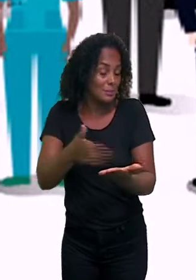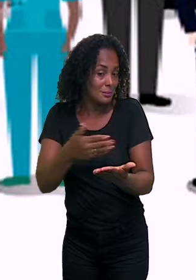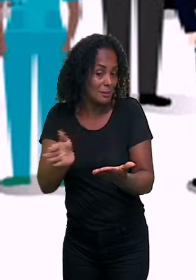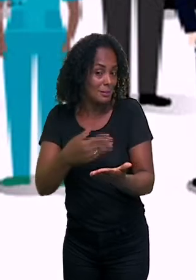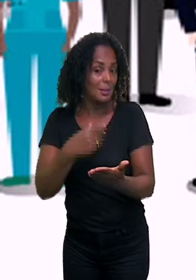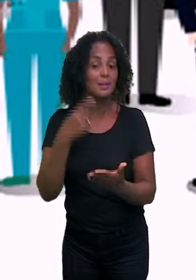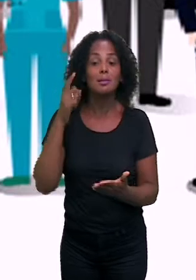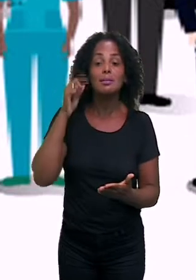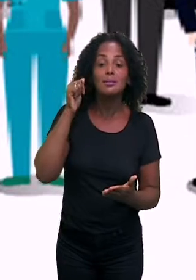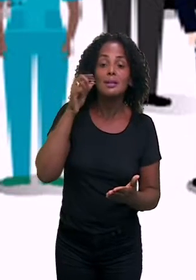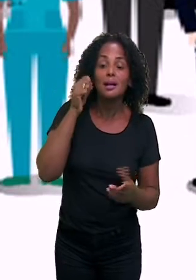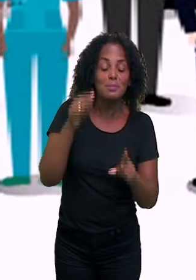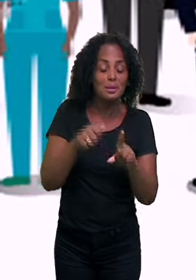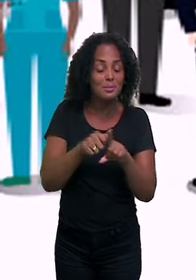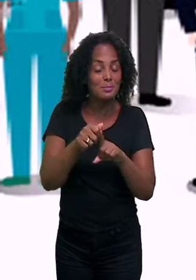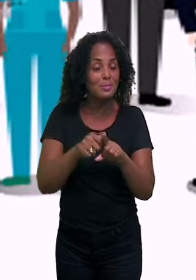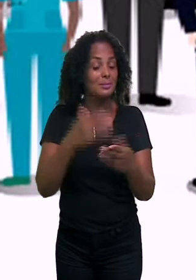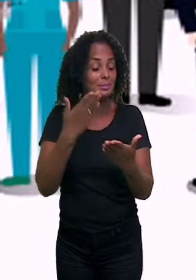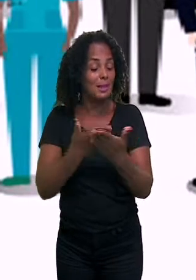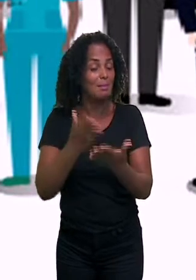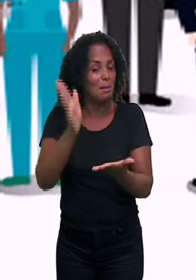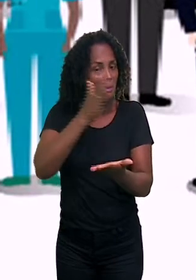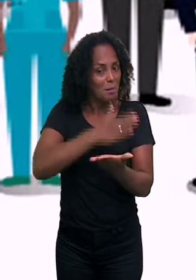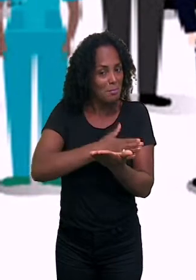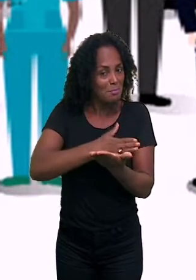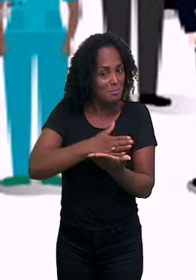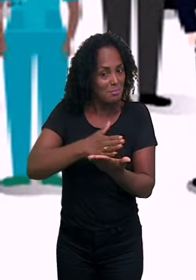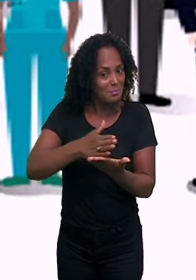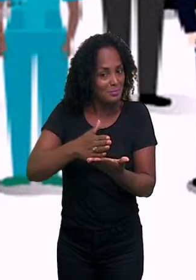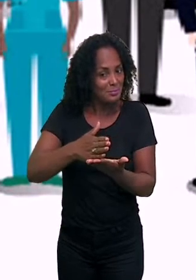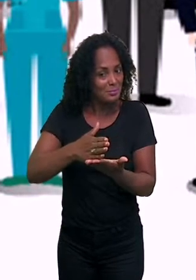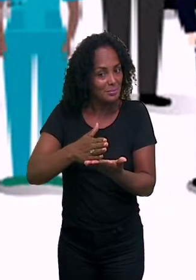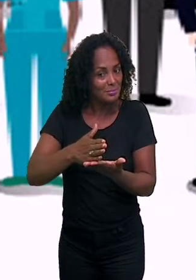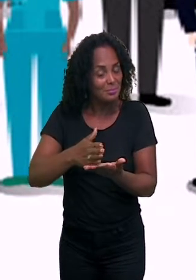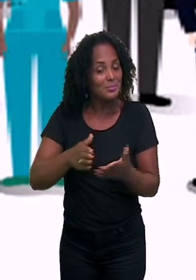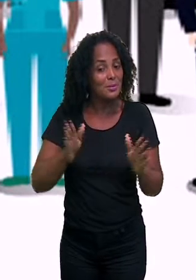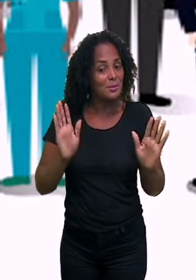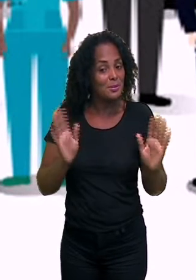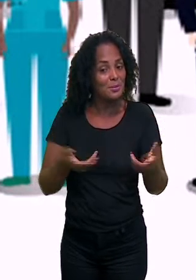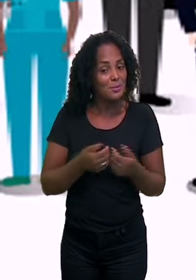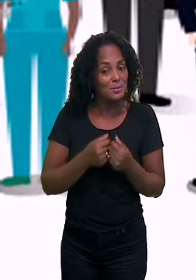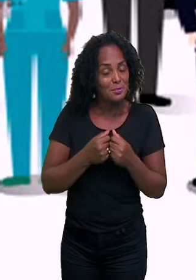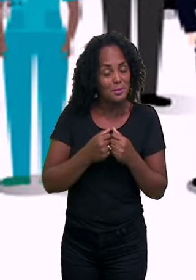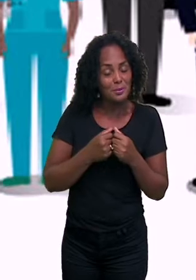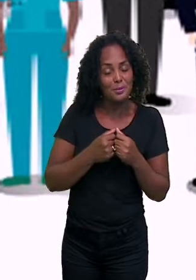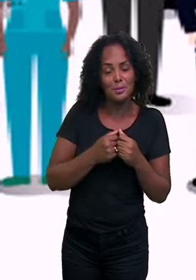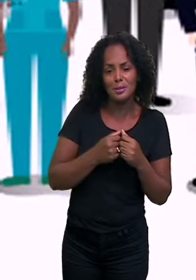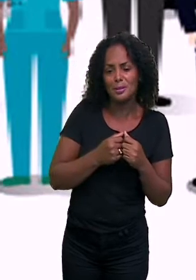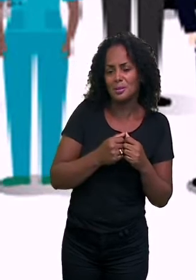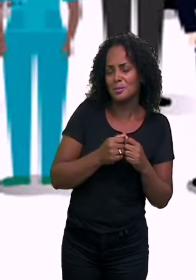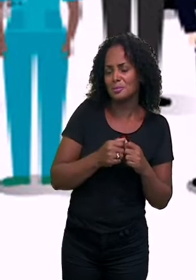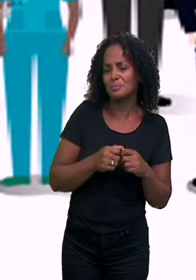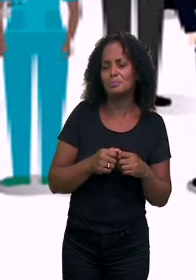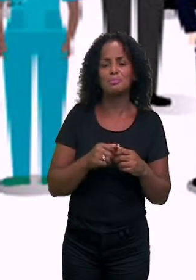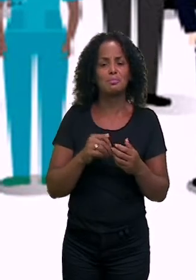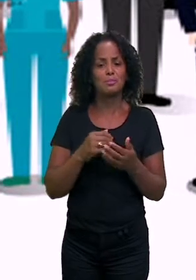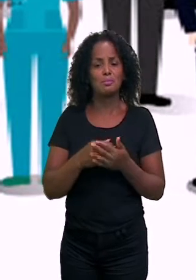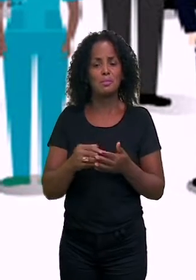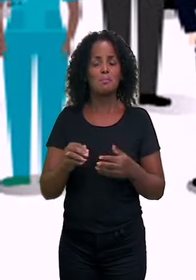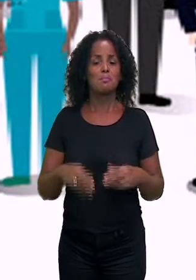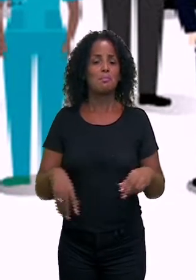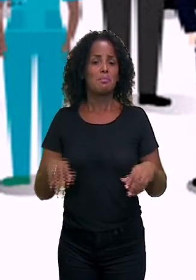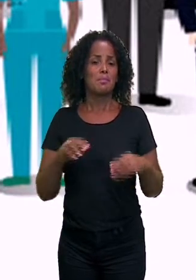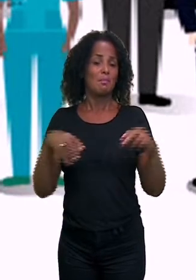lápis e borracha que a nossa aula vai começar te odeia hoje we are go tulane about